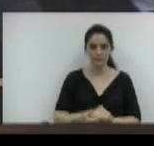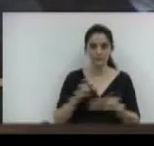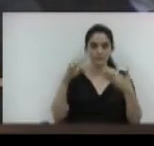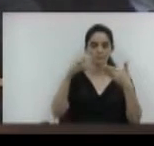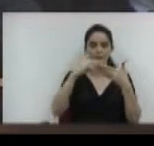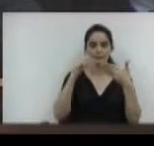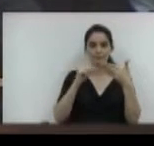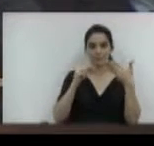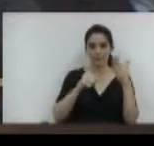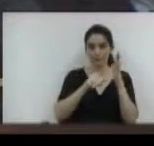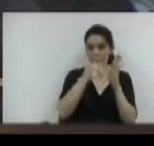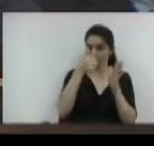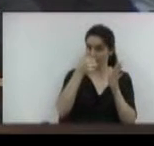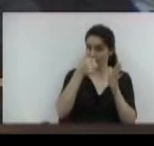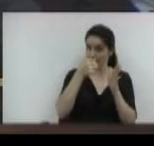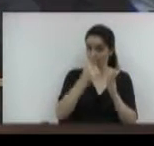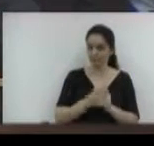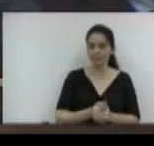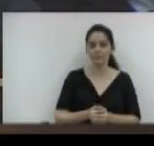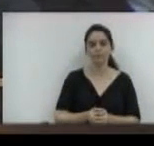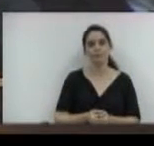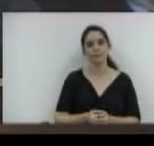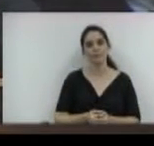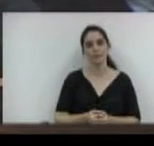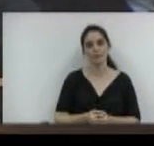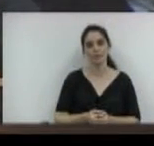Parágrafo 1º. Considera-se